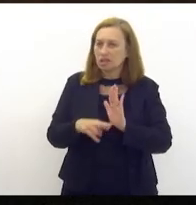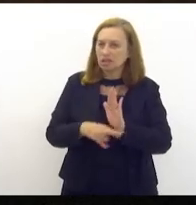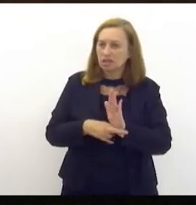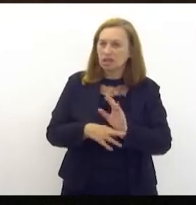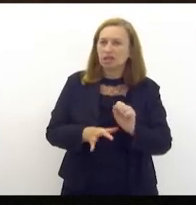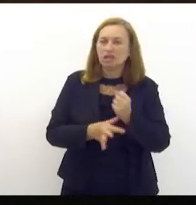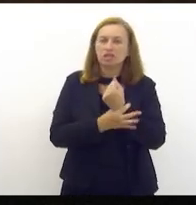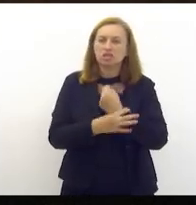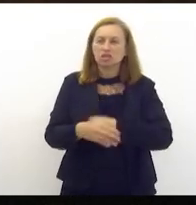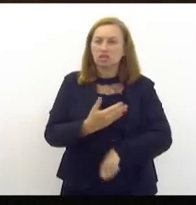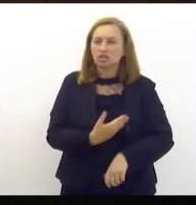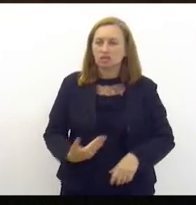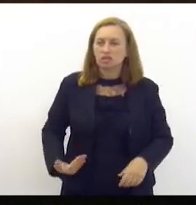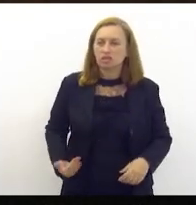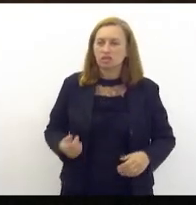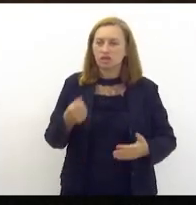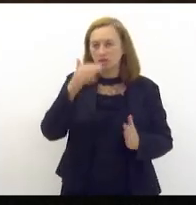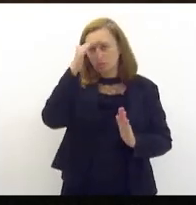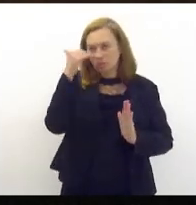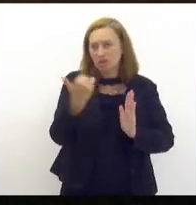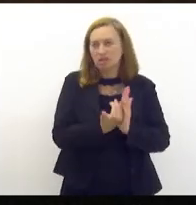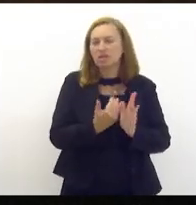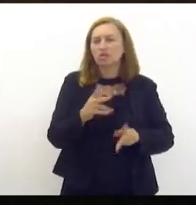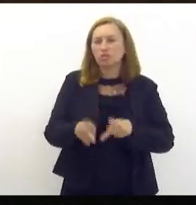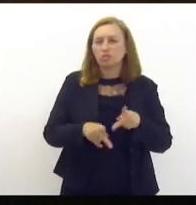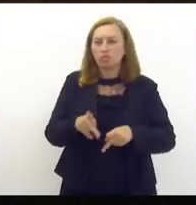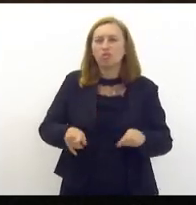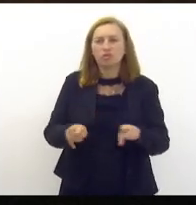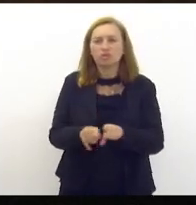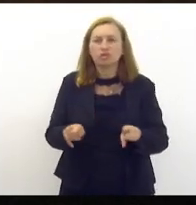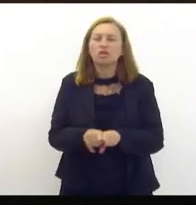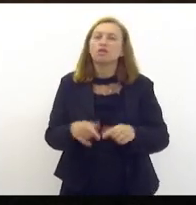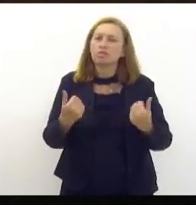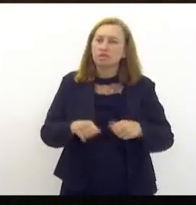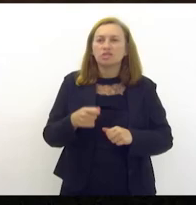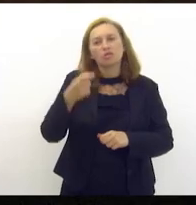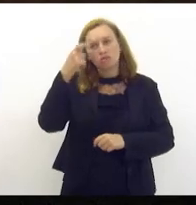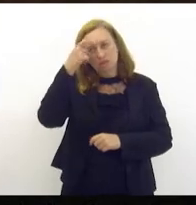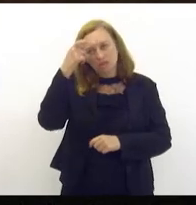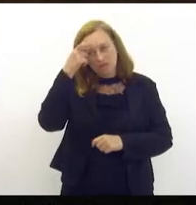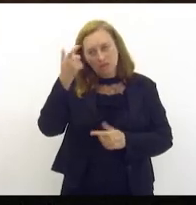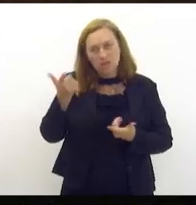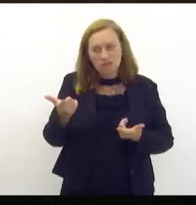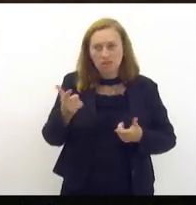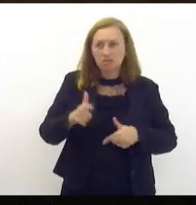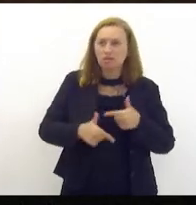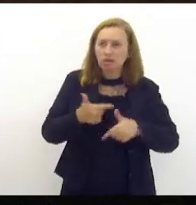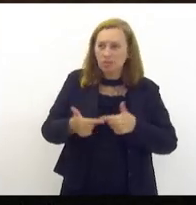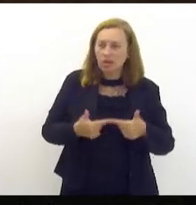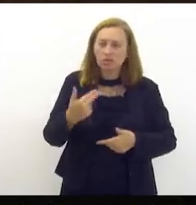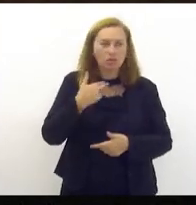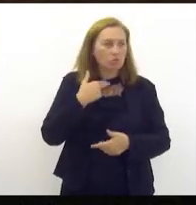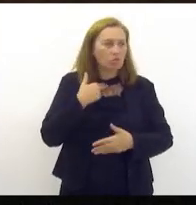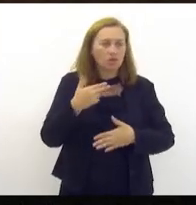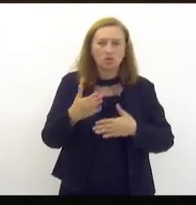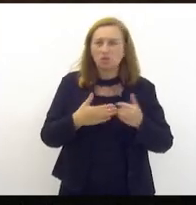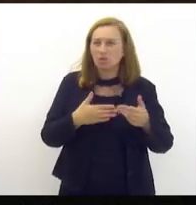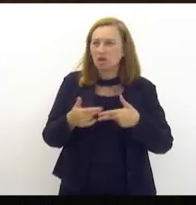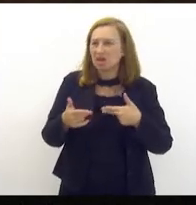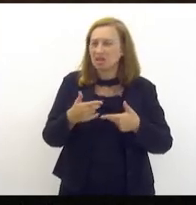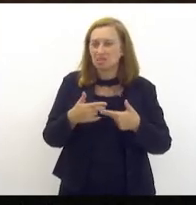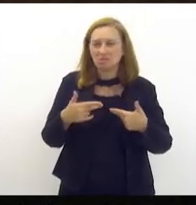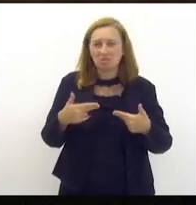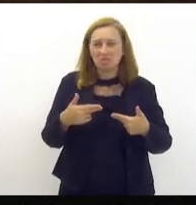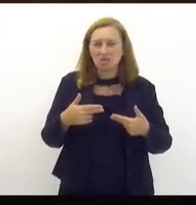agentes vão ter que cumprir e a população. Nós temos que ter coerência nessas operações. Não pode deixar acontecer da forma que vem